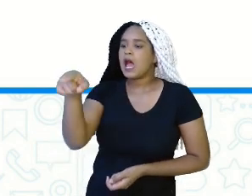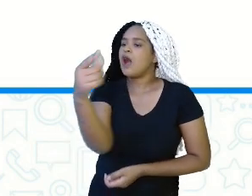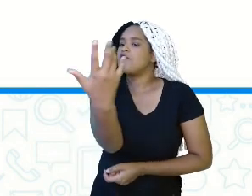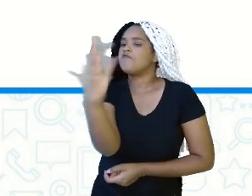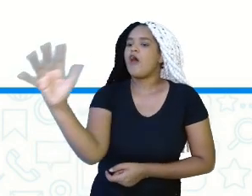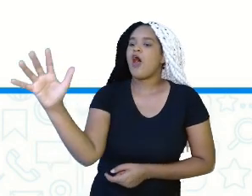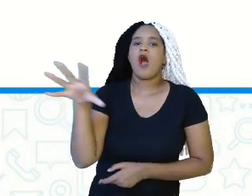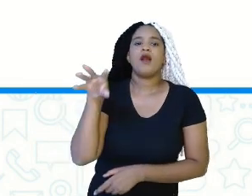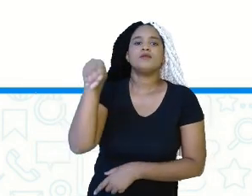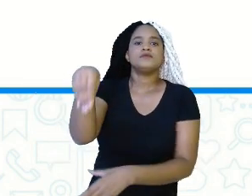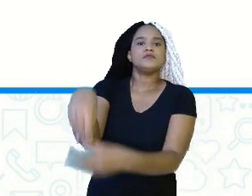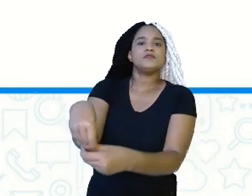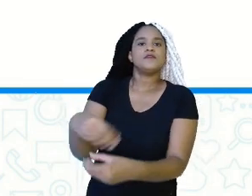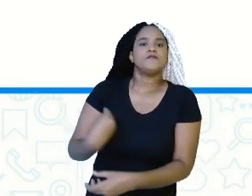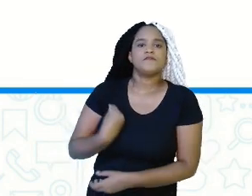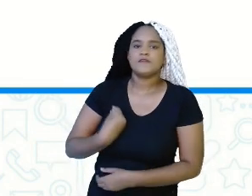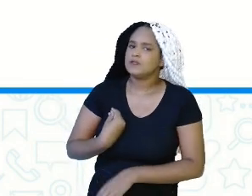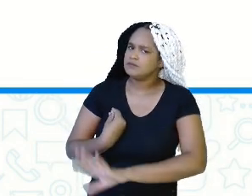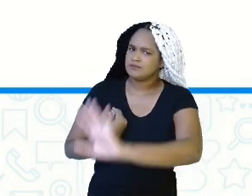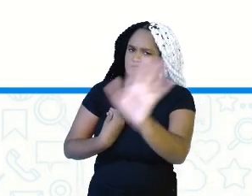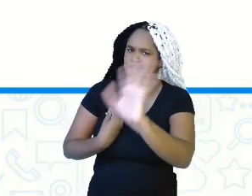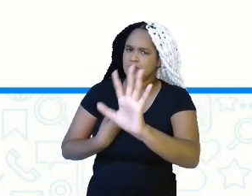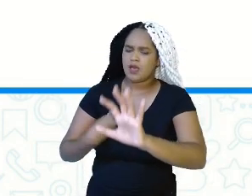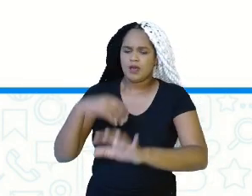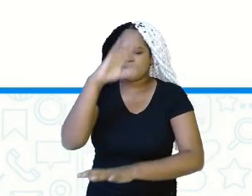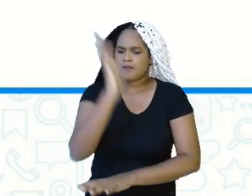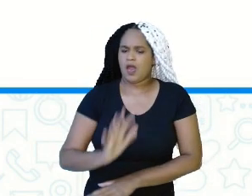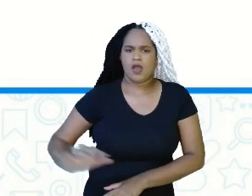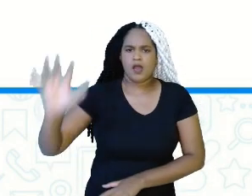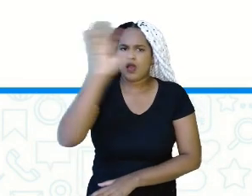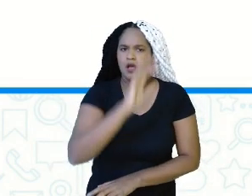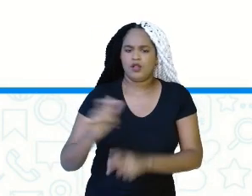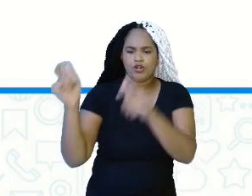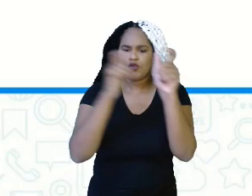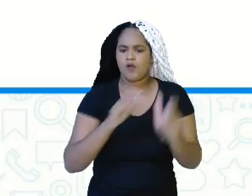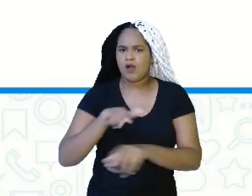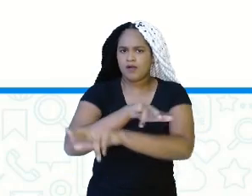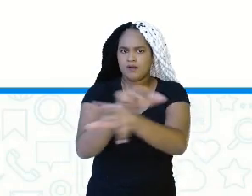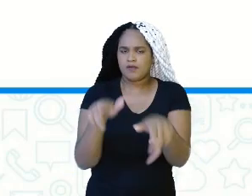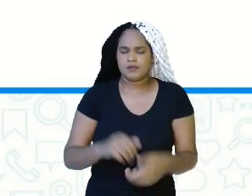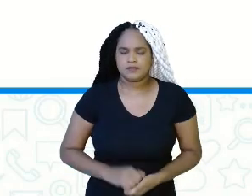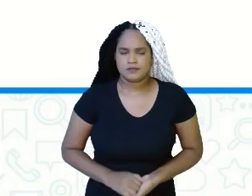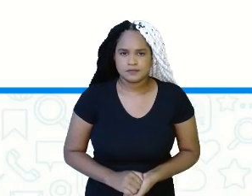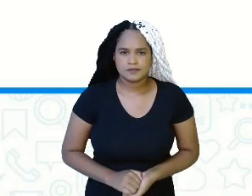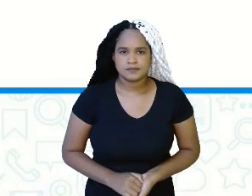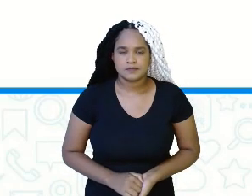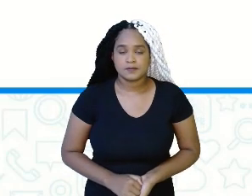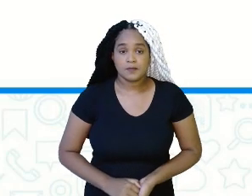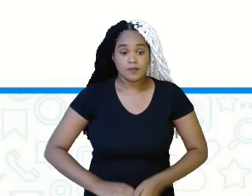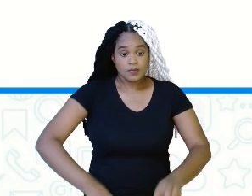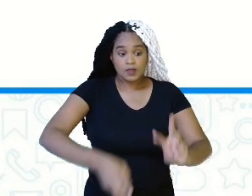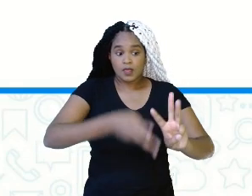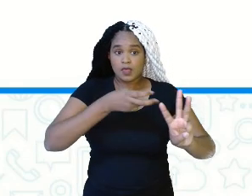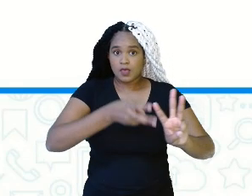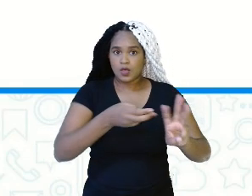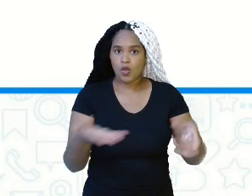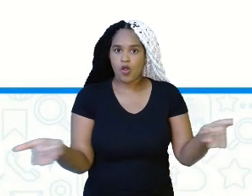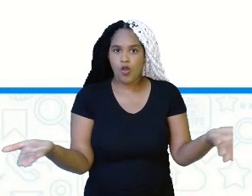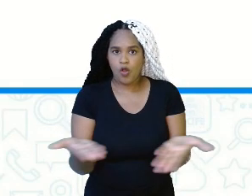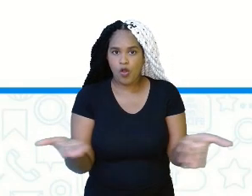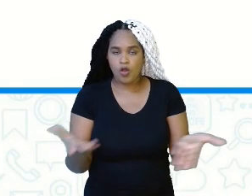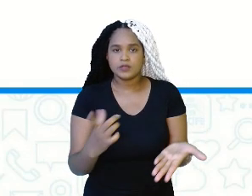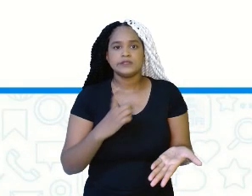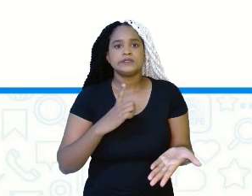na floresta. Não, existe em vários lugares do nosso país, tá? Quem pensar assim está errado. Os índios atuais absorveram